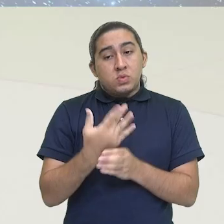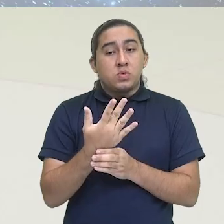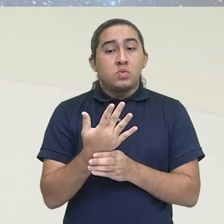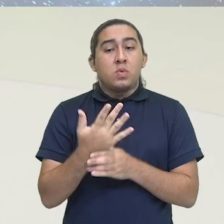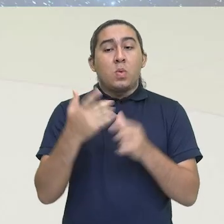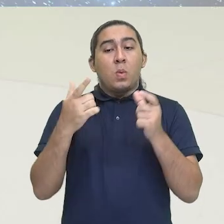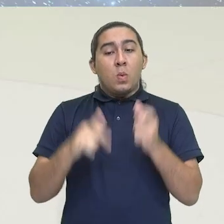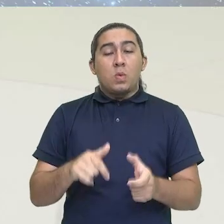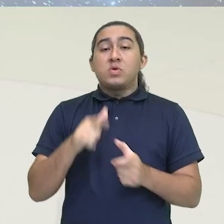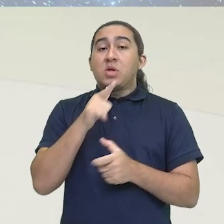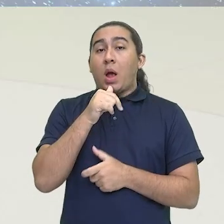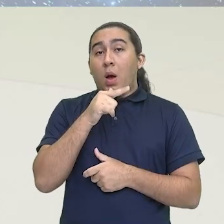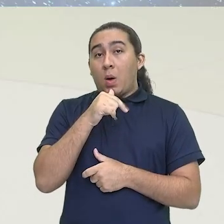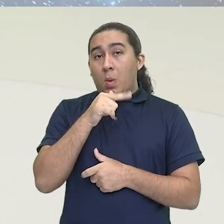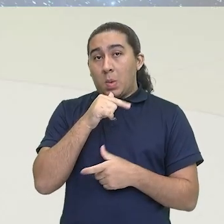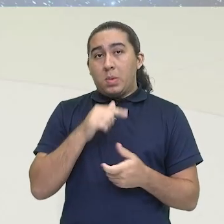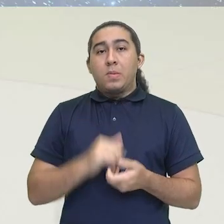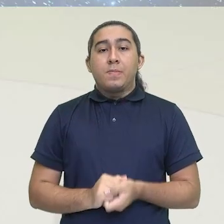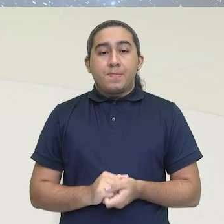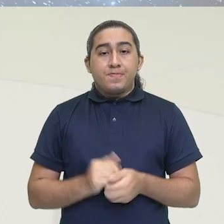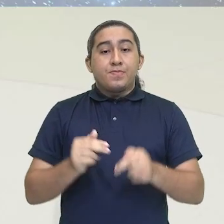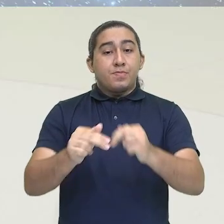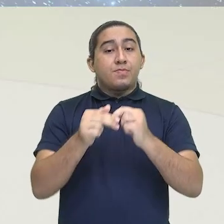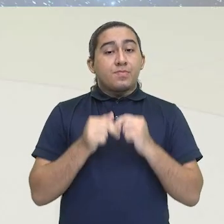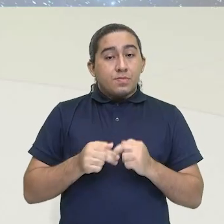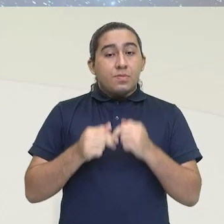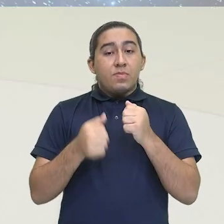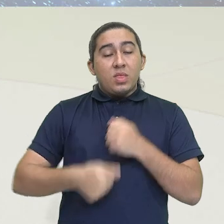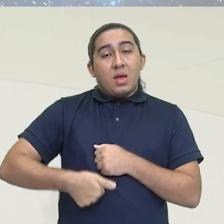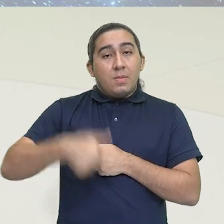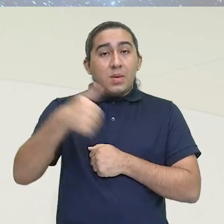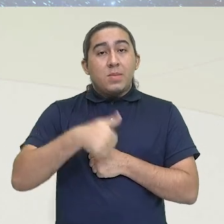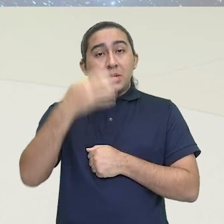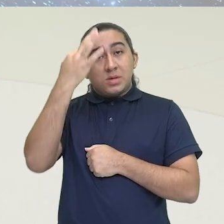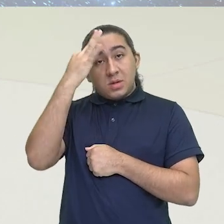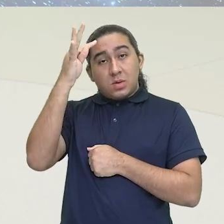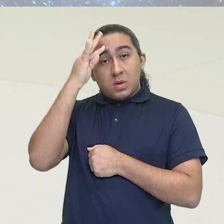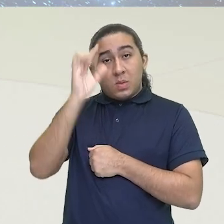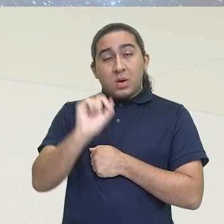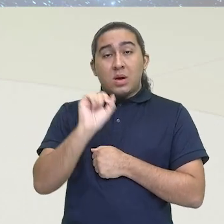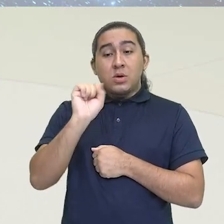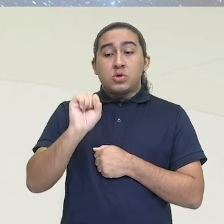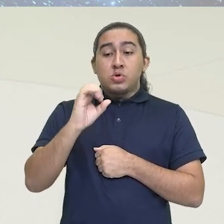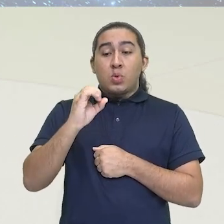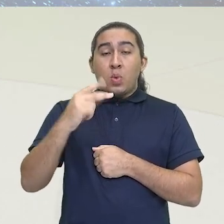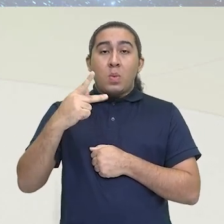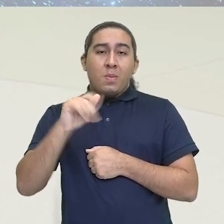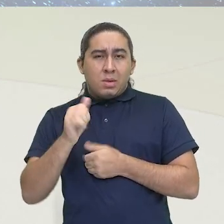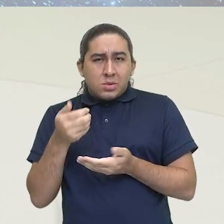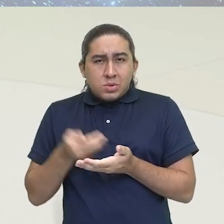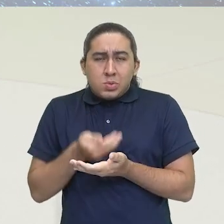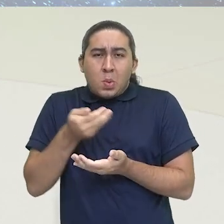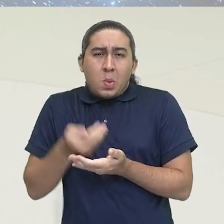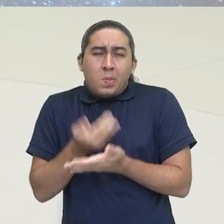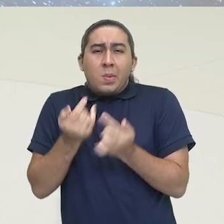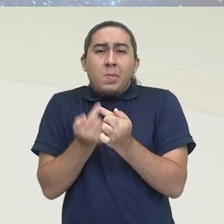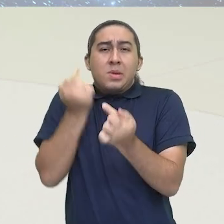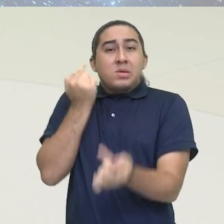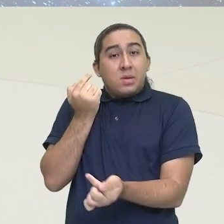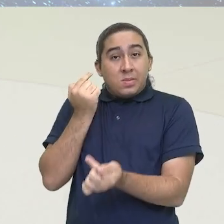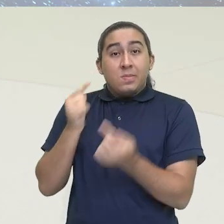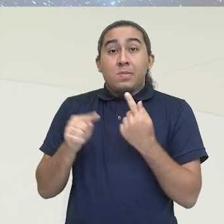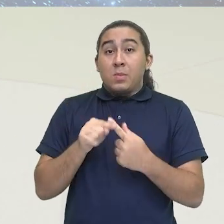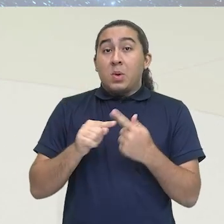meio aquoso. Por isso que se chamou, em outras palavras, de sopa primitiva, porque provavelmente